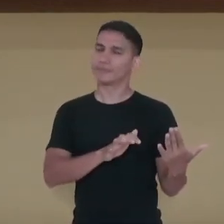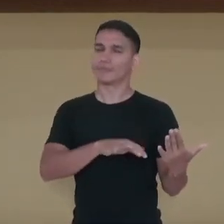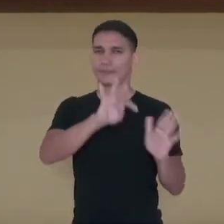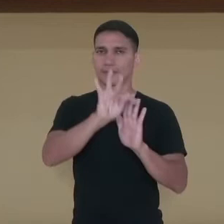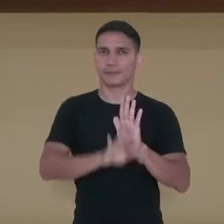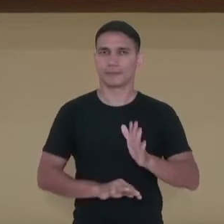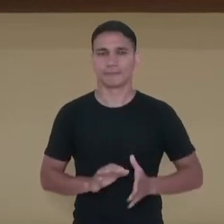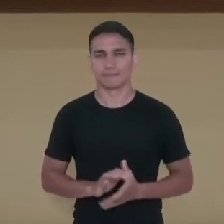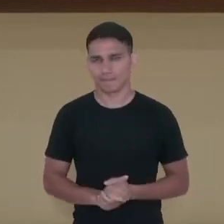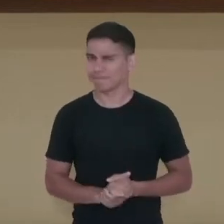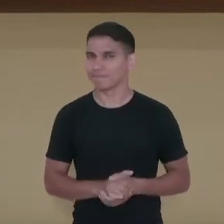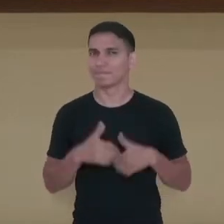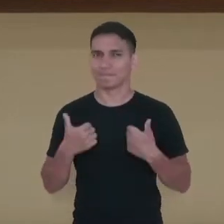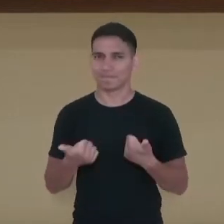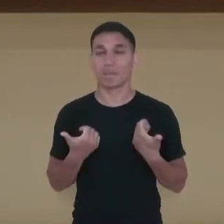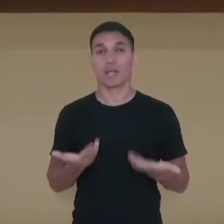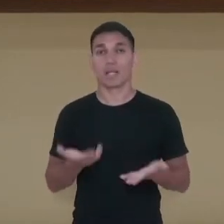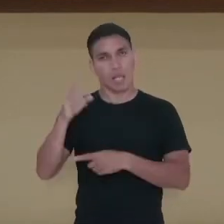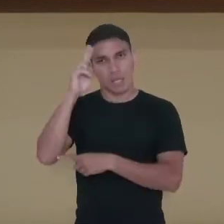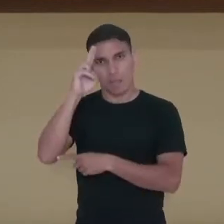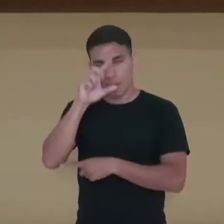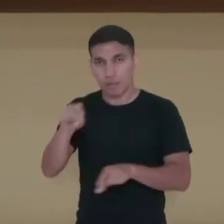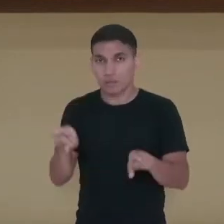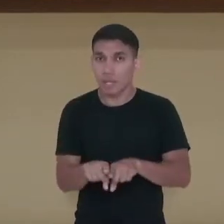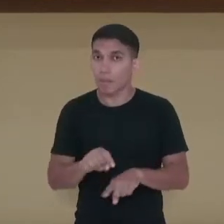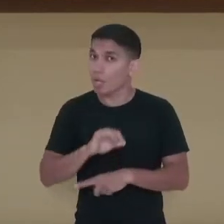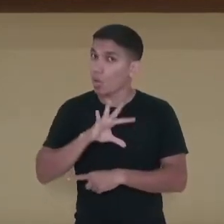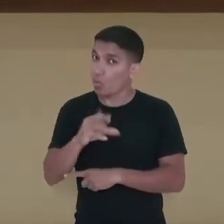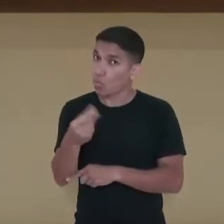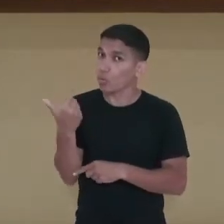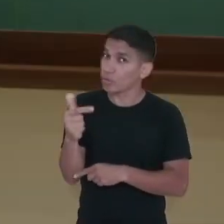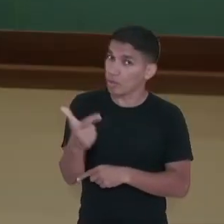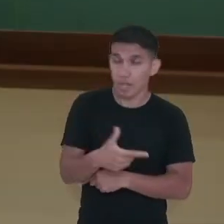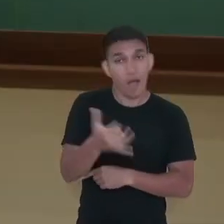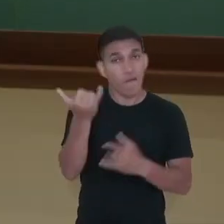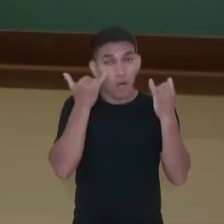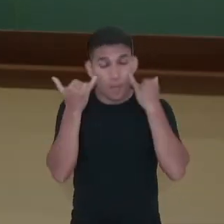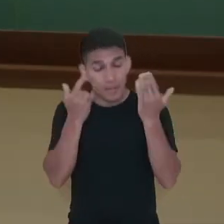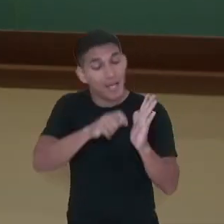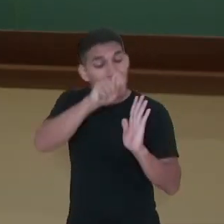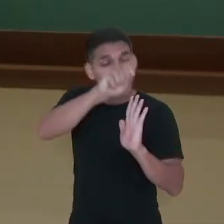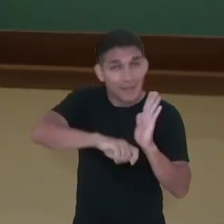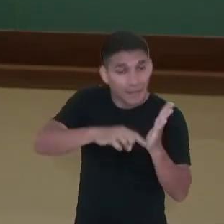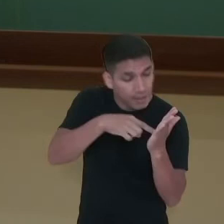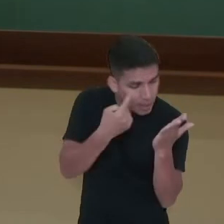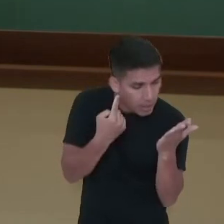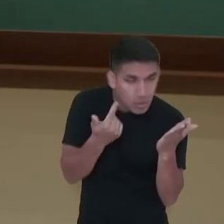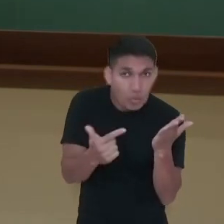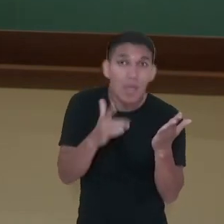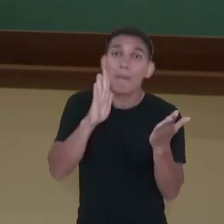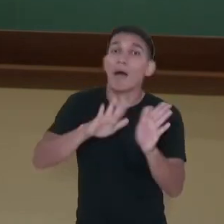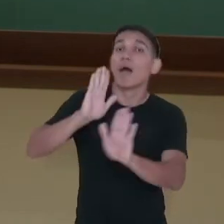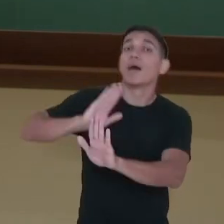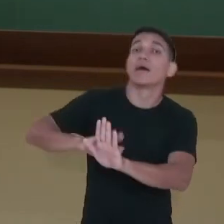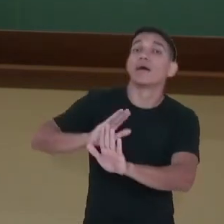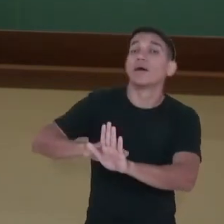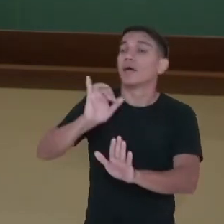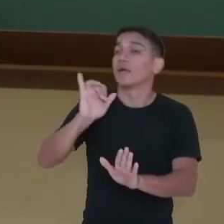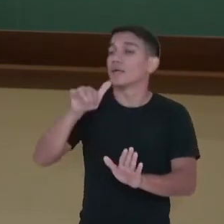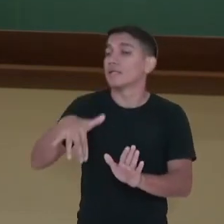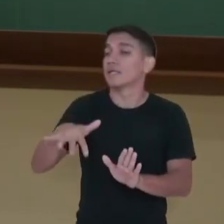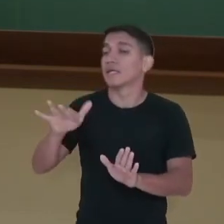estava lendo, tá bom? E lembrando, isso tudo não está escrito no texto, mas a gente pode inferir. O que é